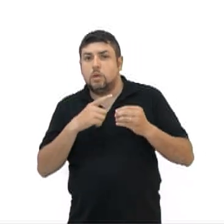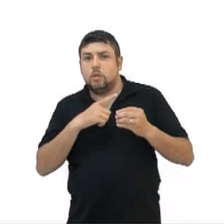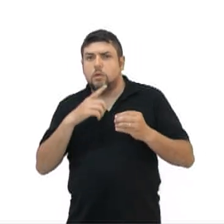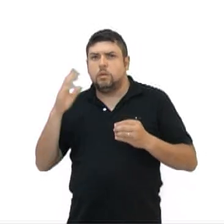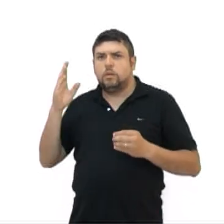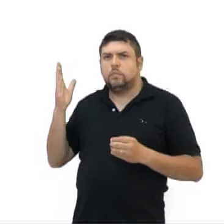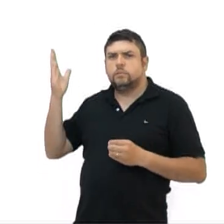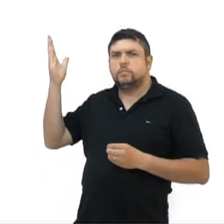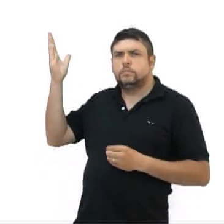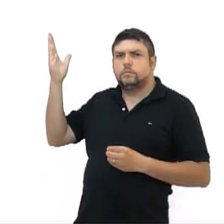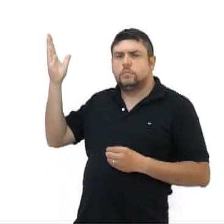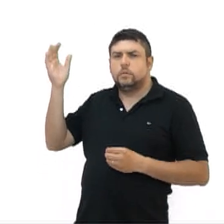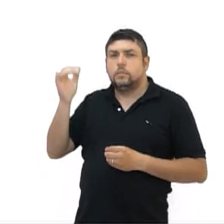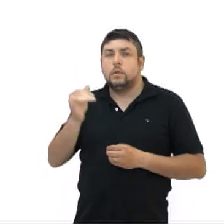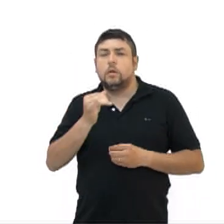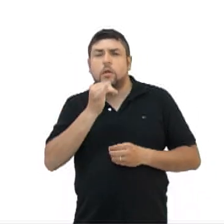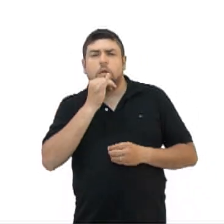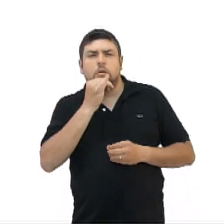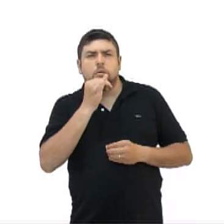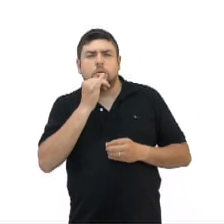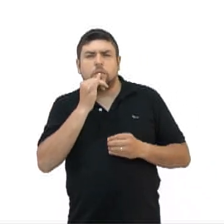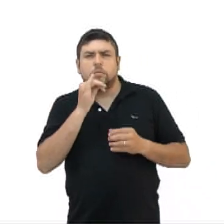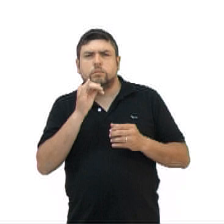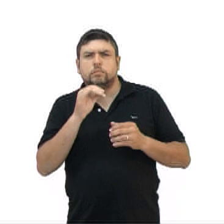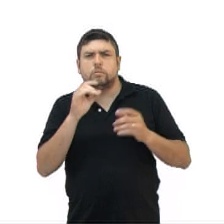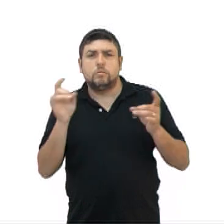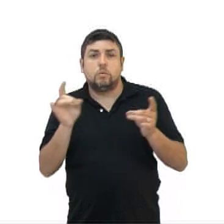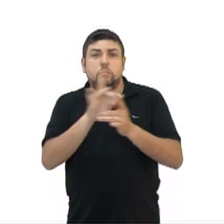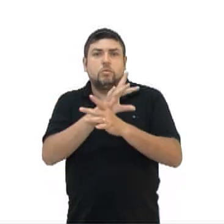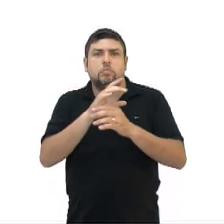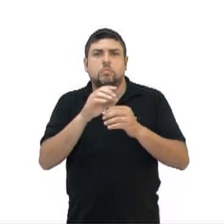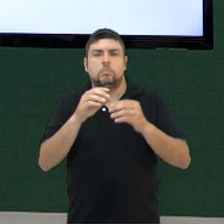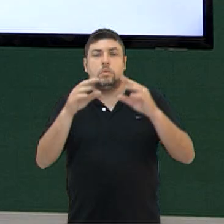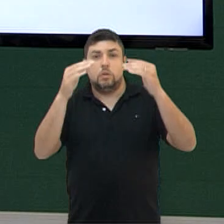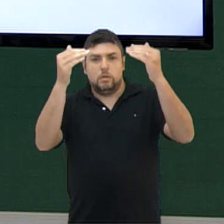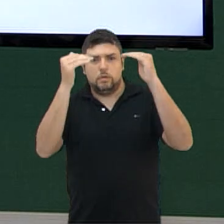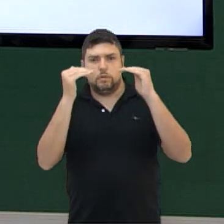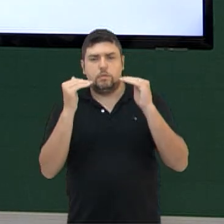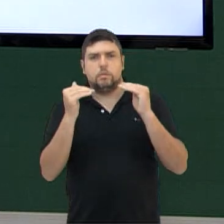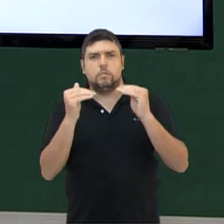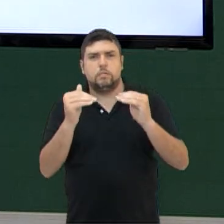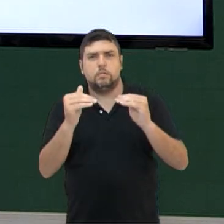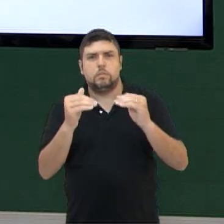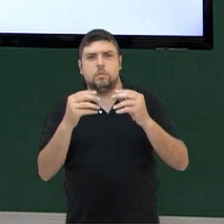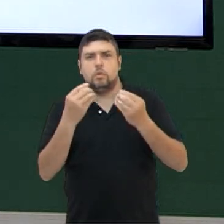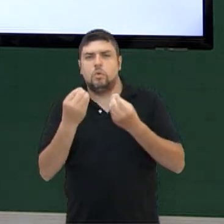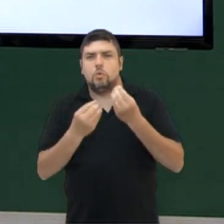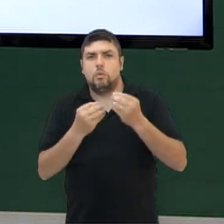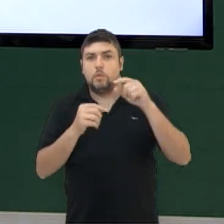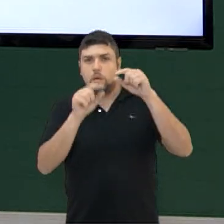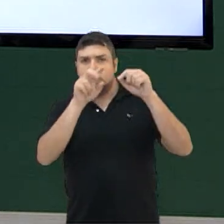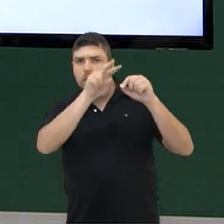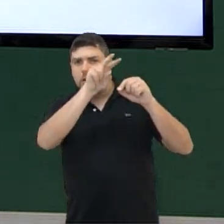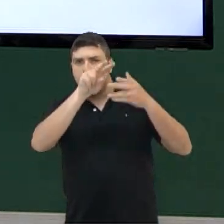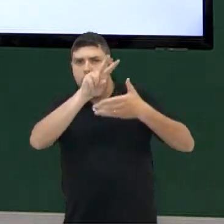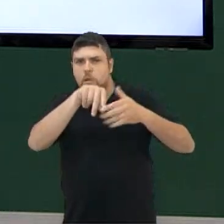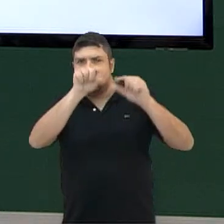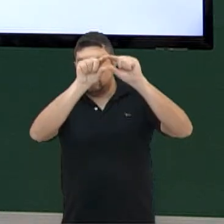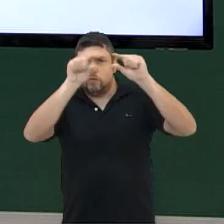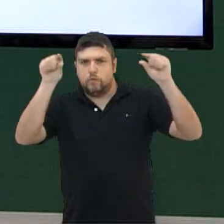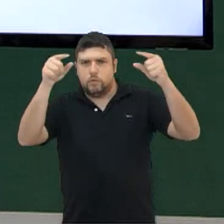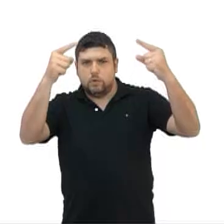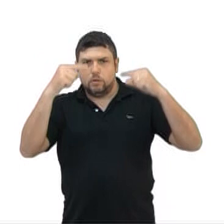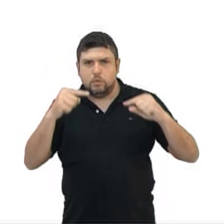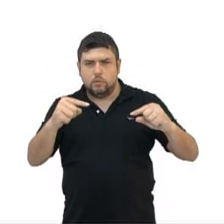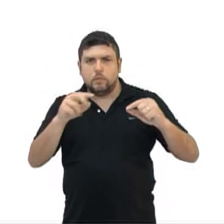parecido em cima. Então, você se espelha no exemplo de cima e faz esse aqui de baixo. Se espelha no exemplo de cima e faz esse aqui de baixo, certo?